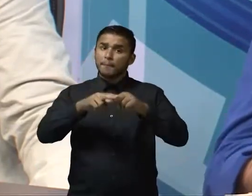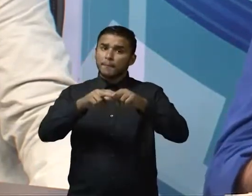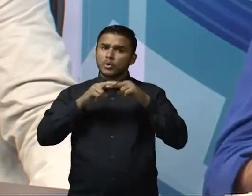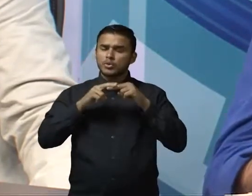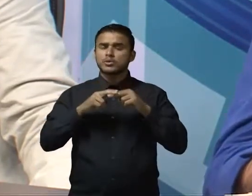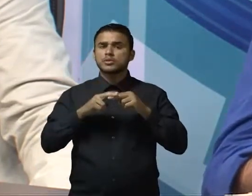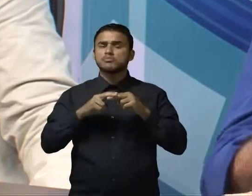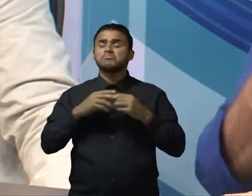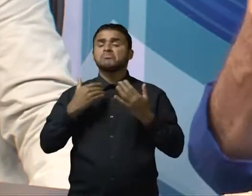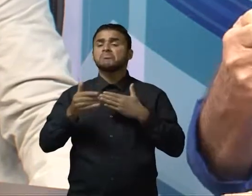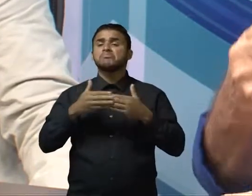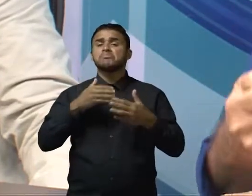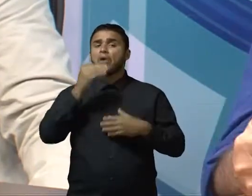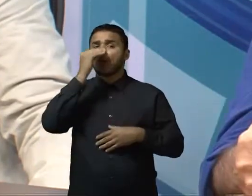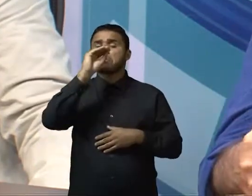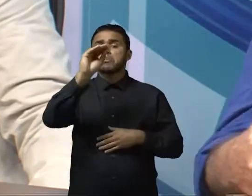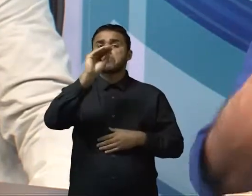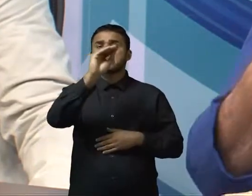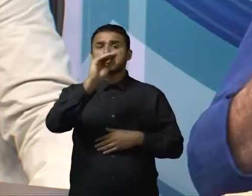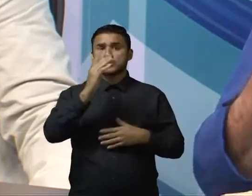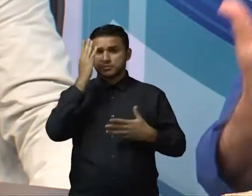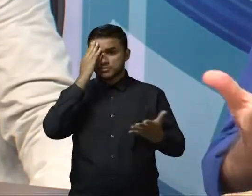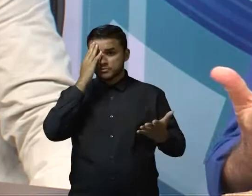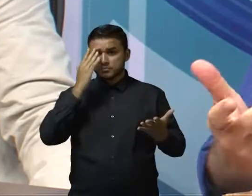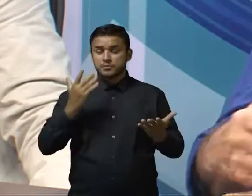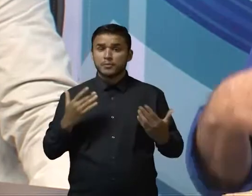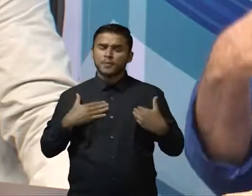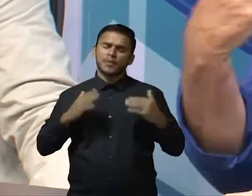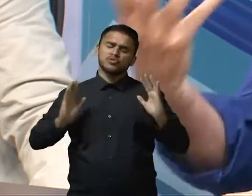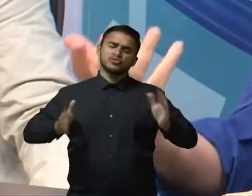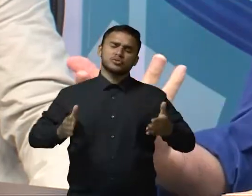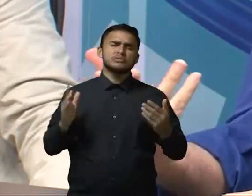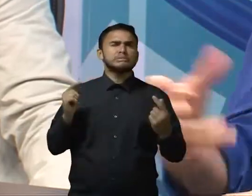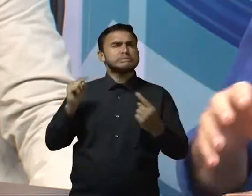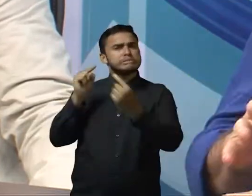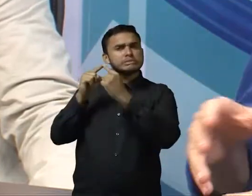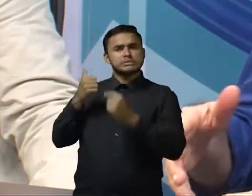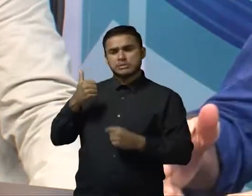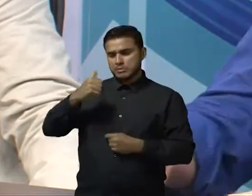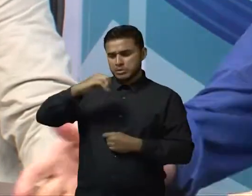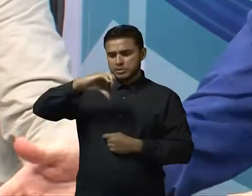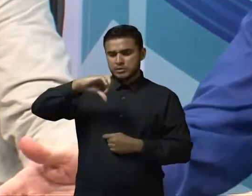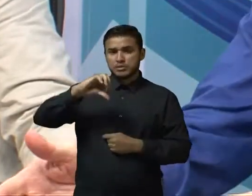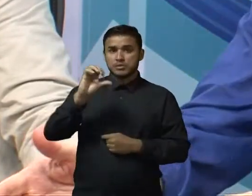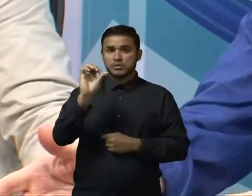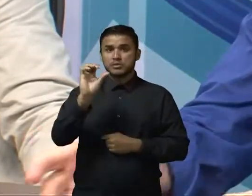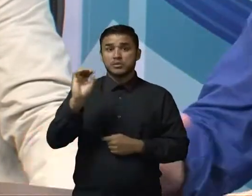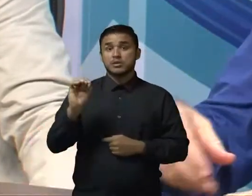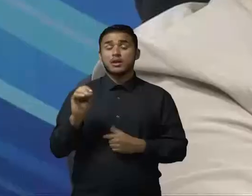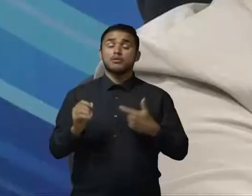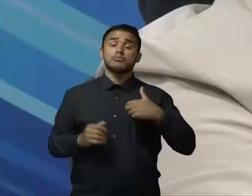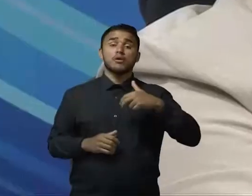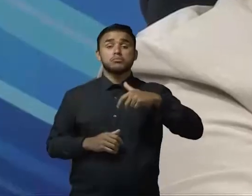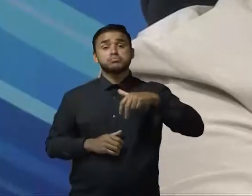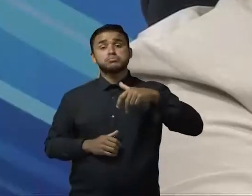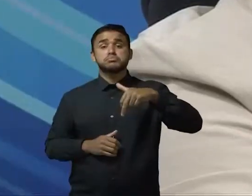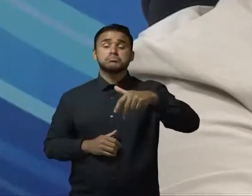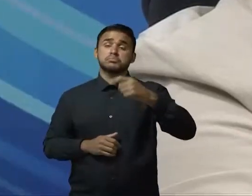forte nos presídios. É muito interessante, eu ainda fui dessa época, de 60, onde a gente passava ali no centro e